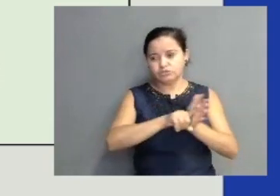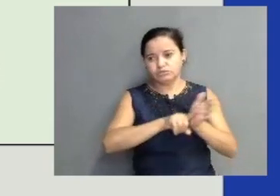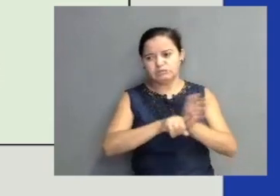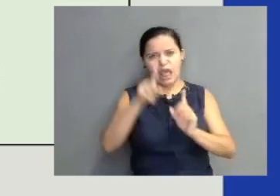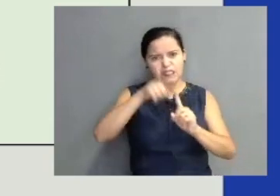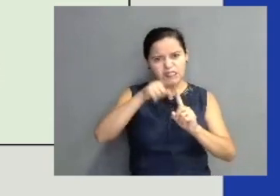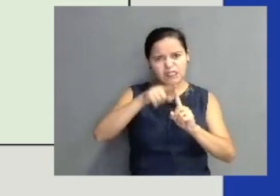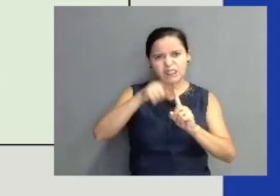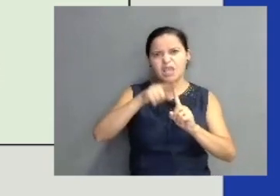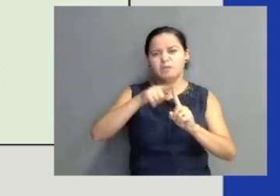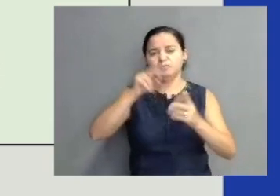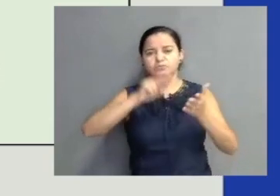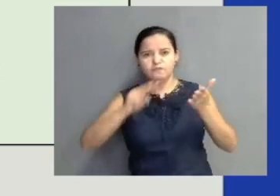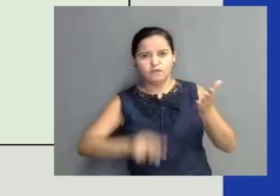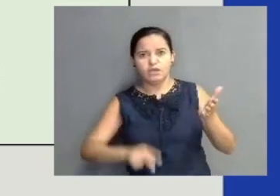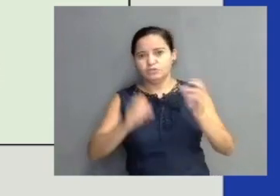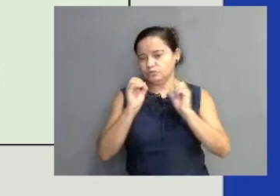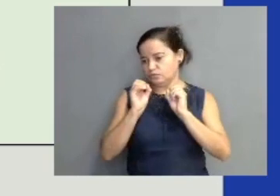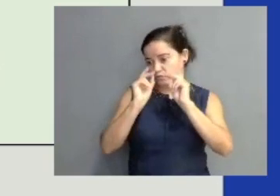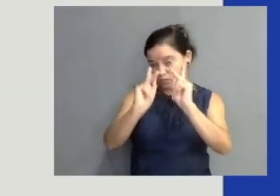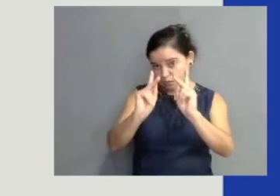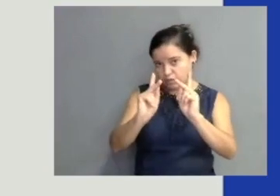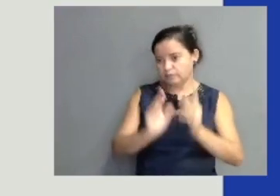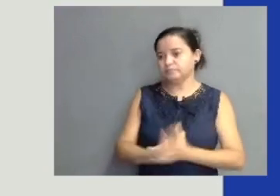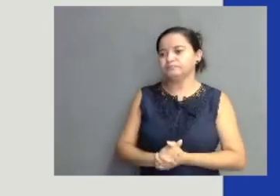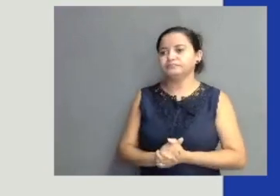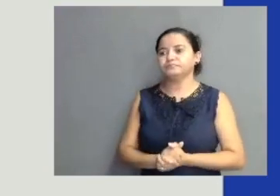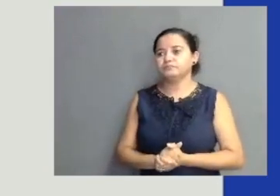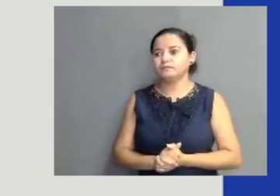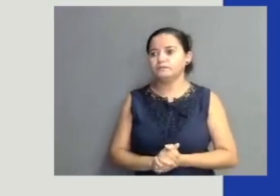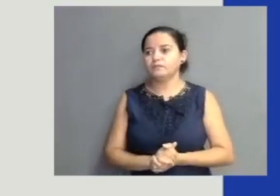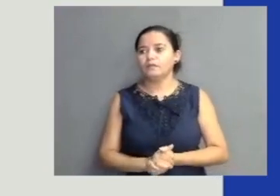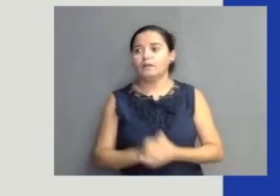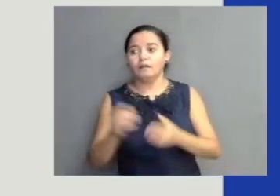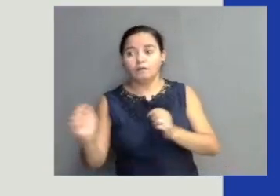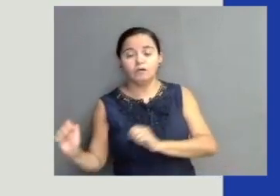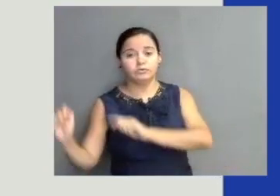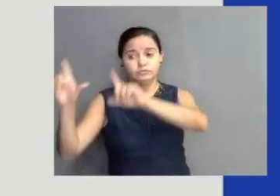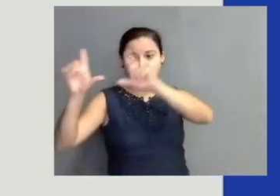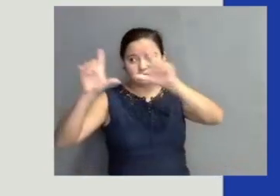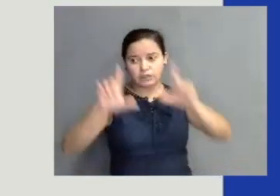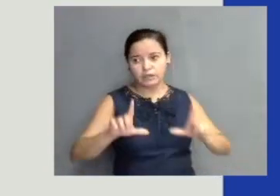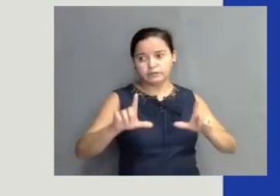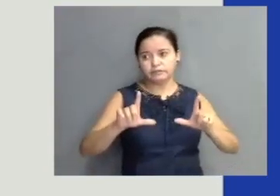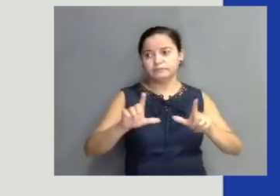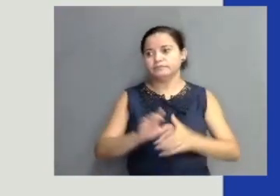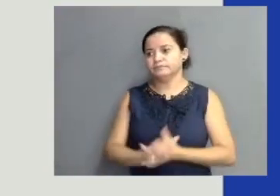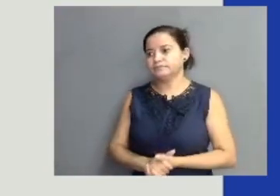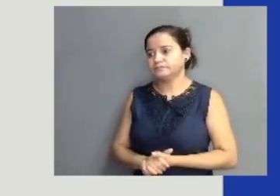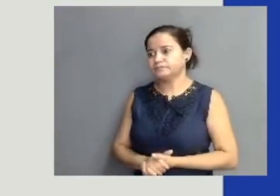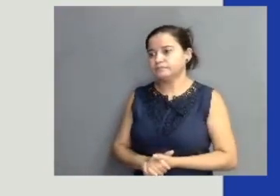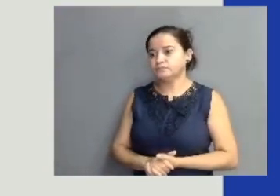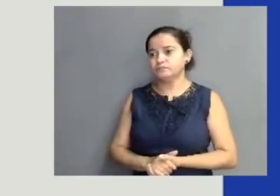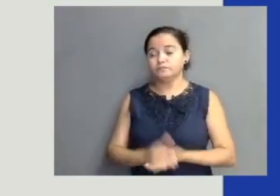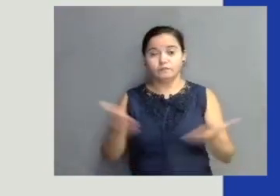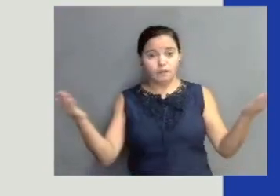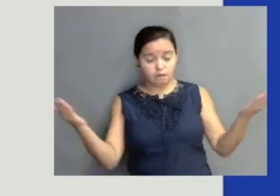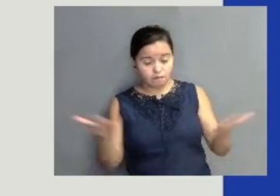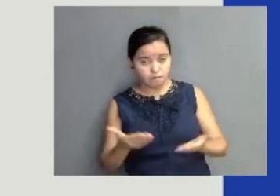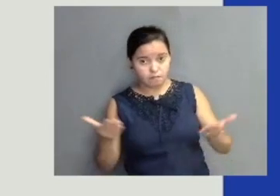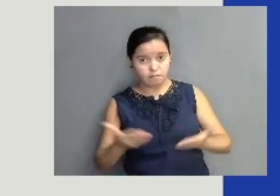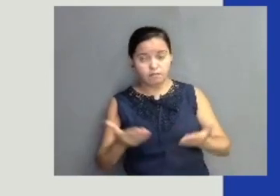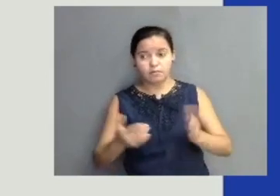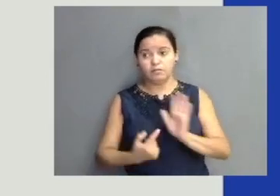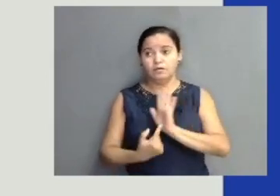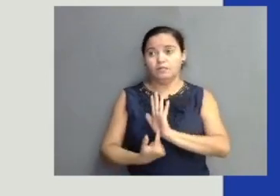ok? Isométricos e heterométricos. Vamos passar para o próximo slide. Aqui, ó, eu peguei, não